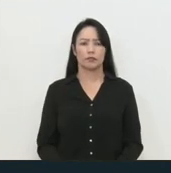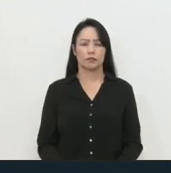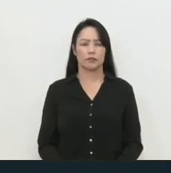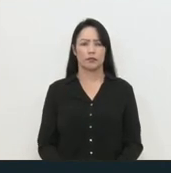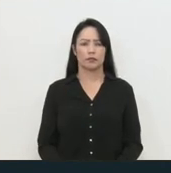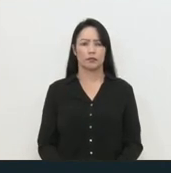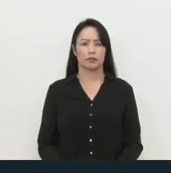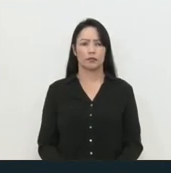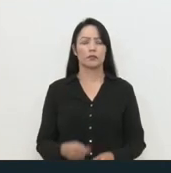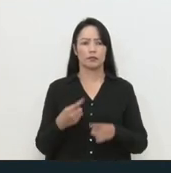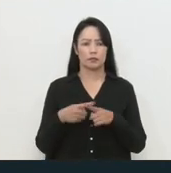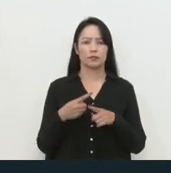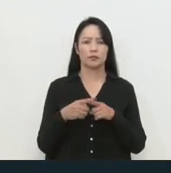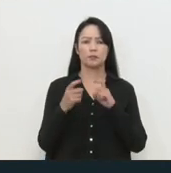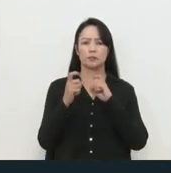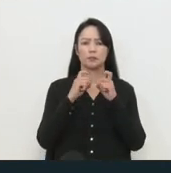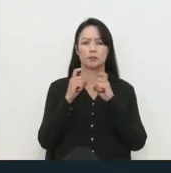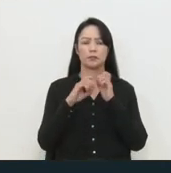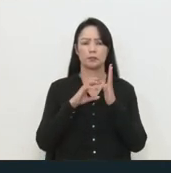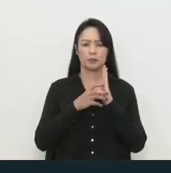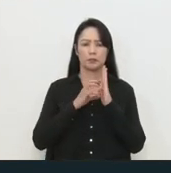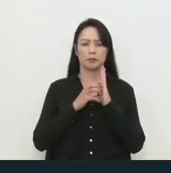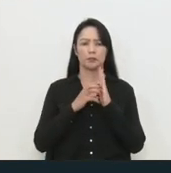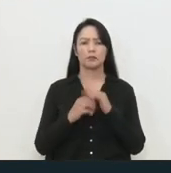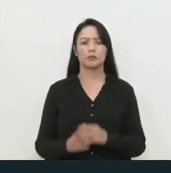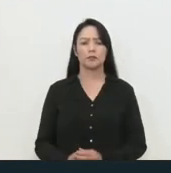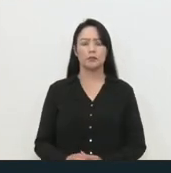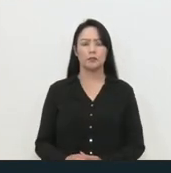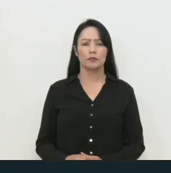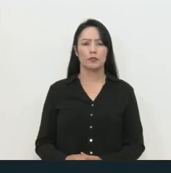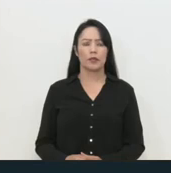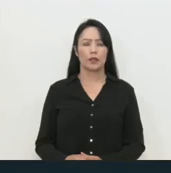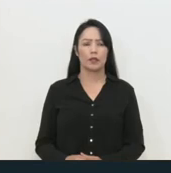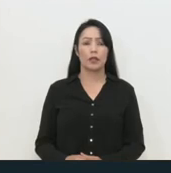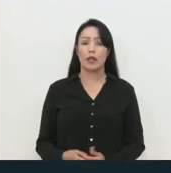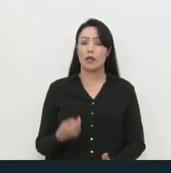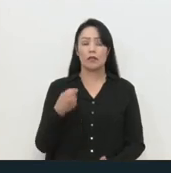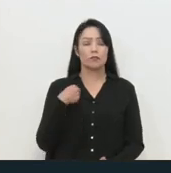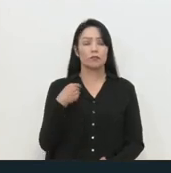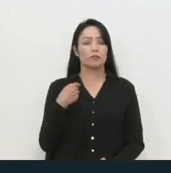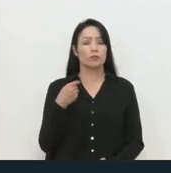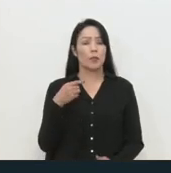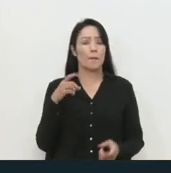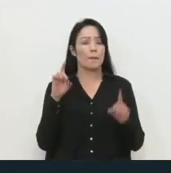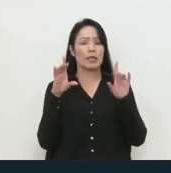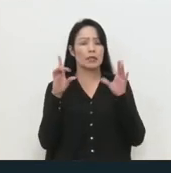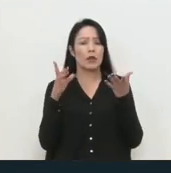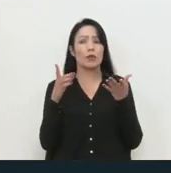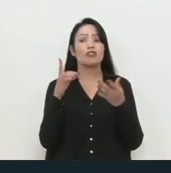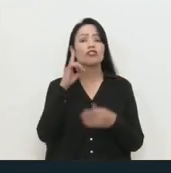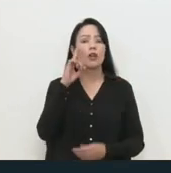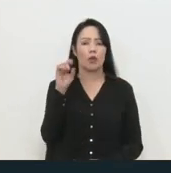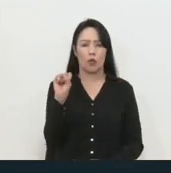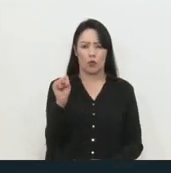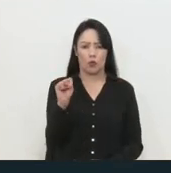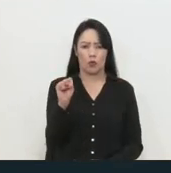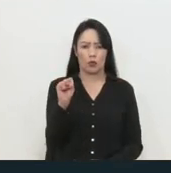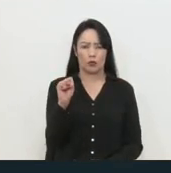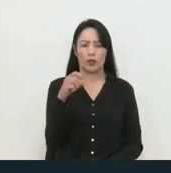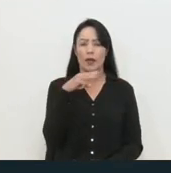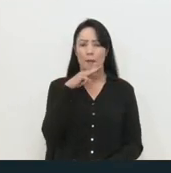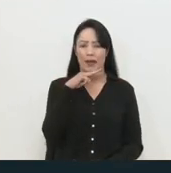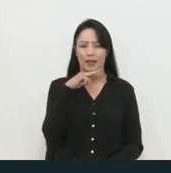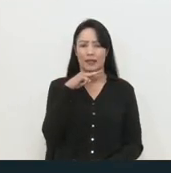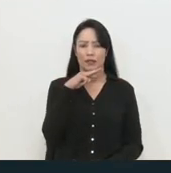estava em reunião partidária e eu não tive senhor presidente o privilégio de estar aqui no dia 8 de Março